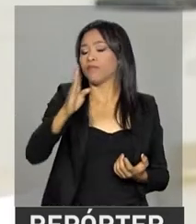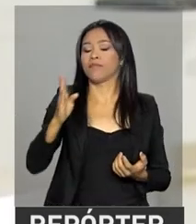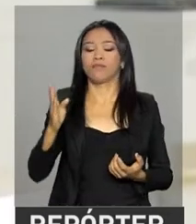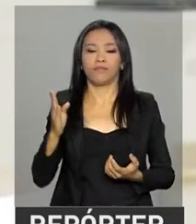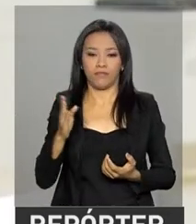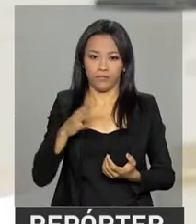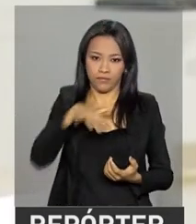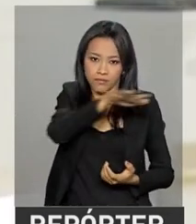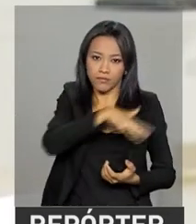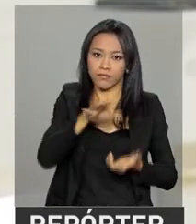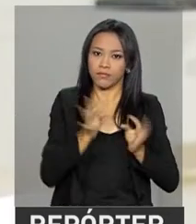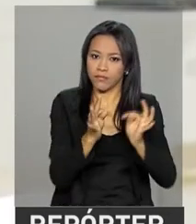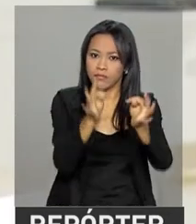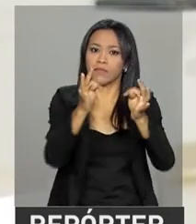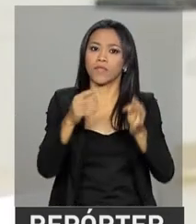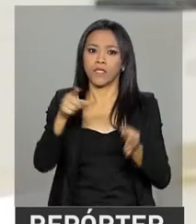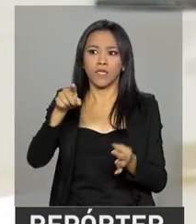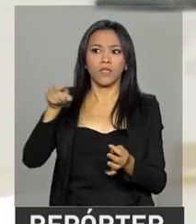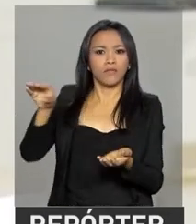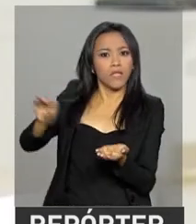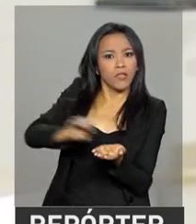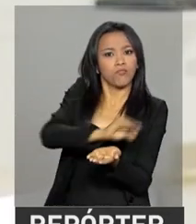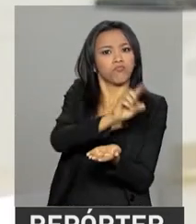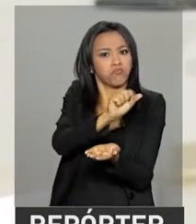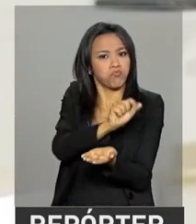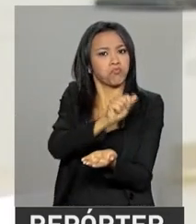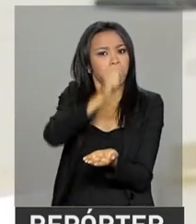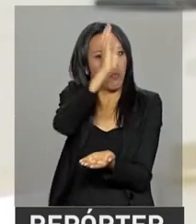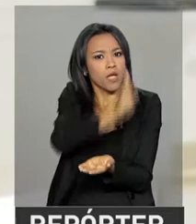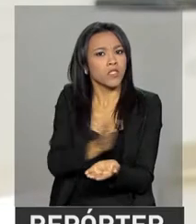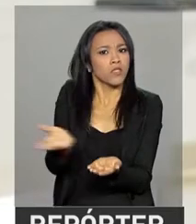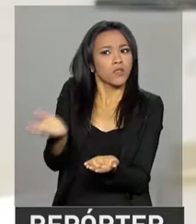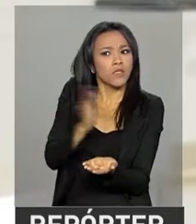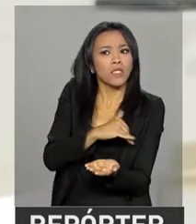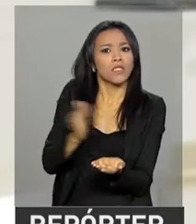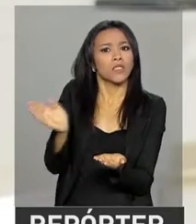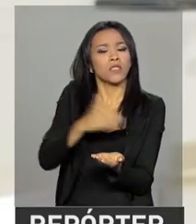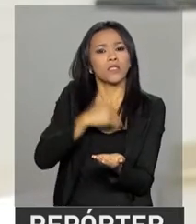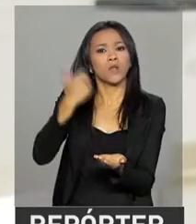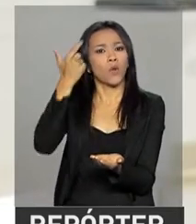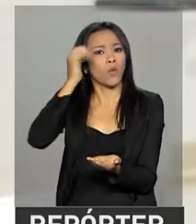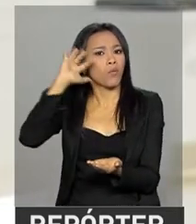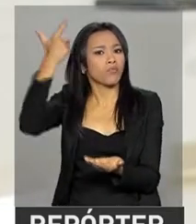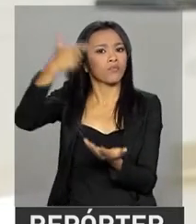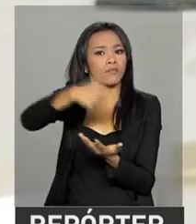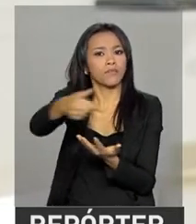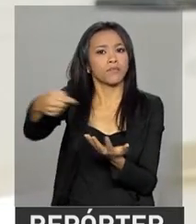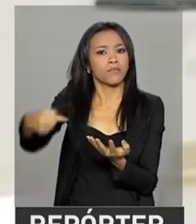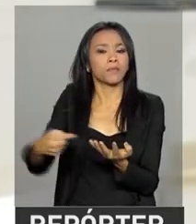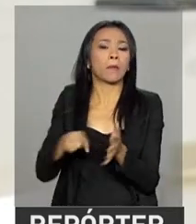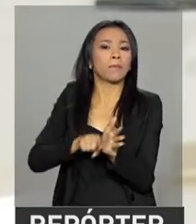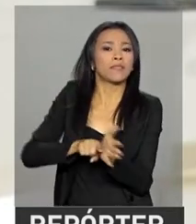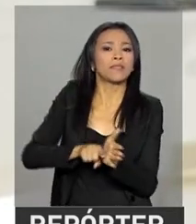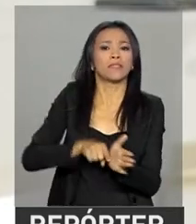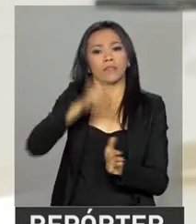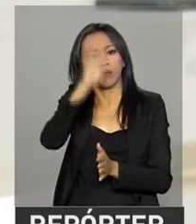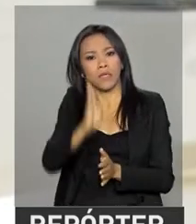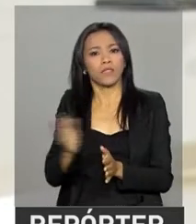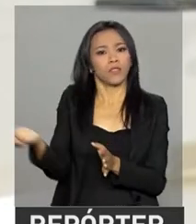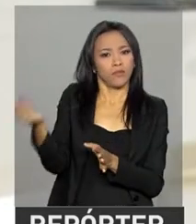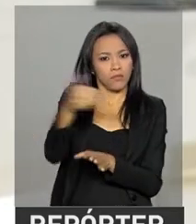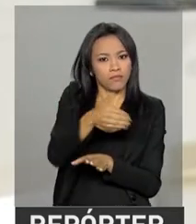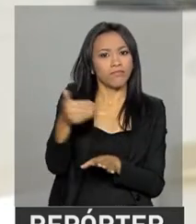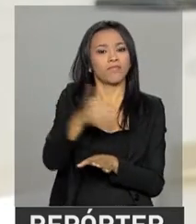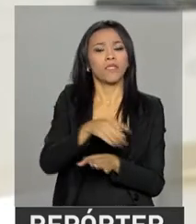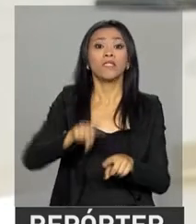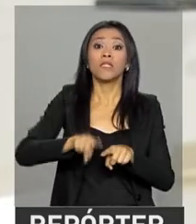globais. E a Huawei tem investido muito no Brasil, trazendo novas soluções, com parcerias de pesquisa e desenvolvimento no Brasil e também